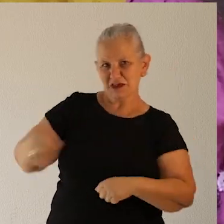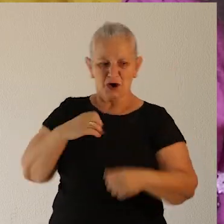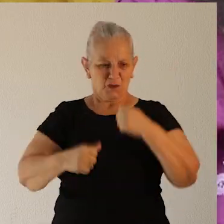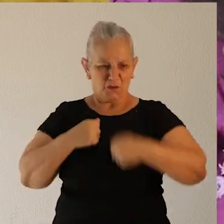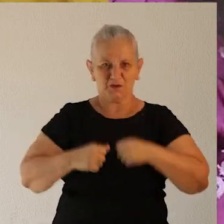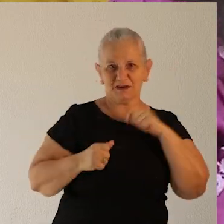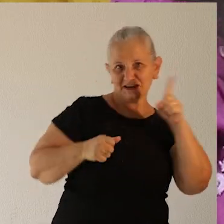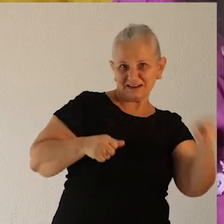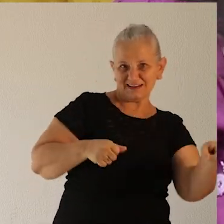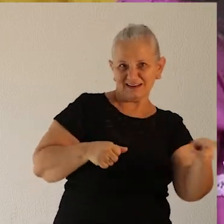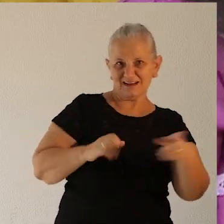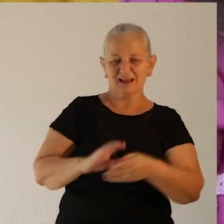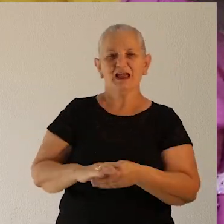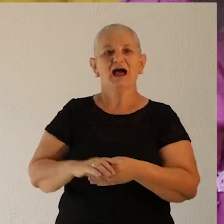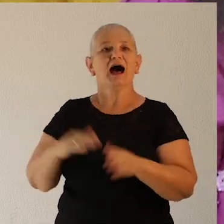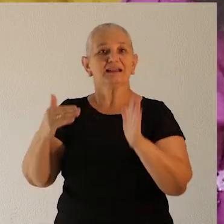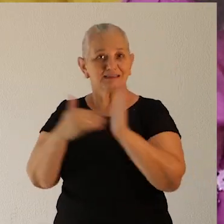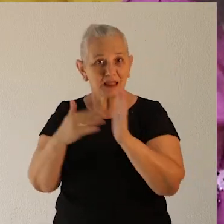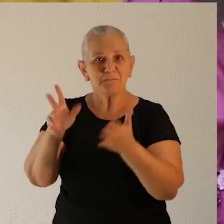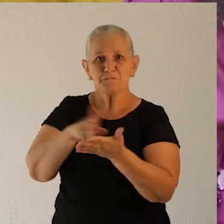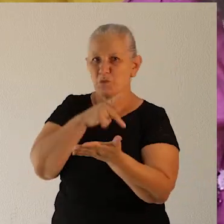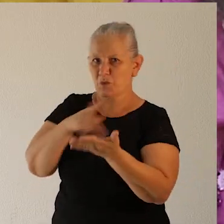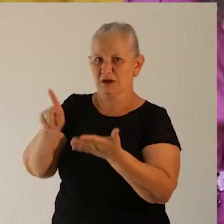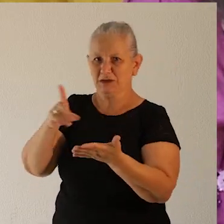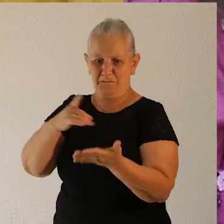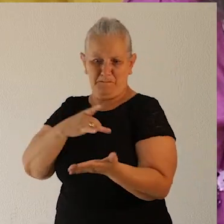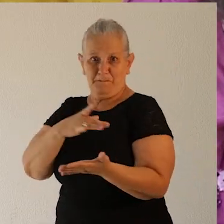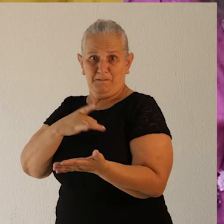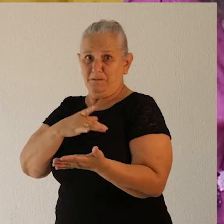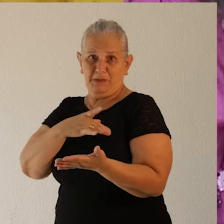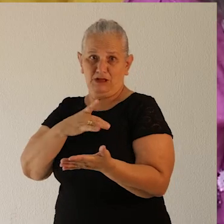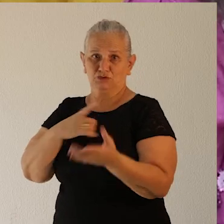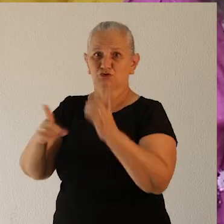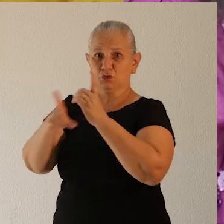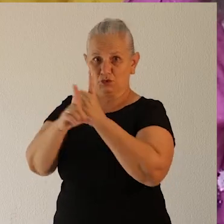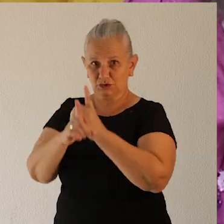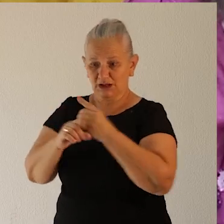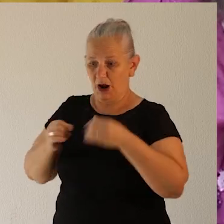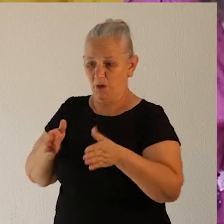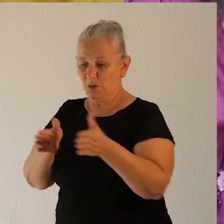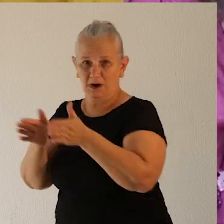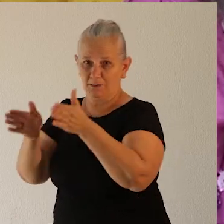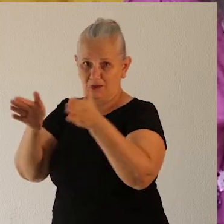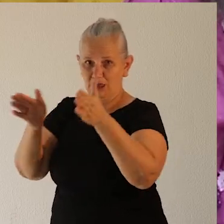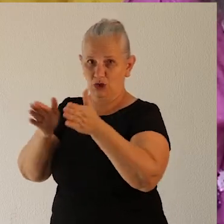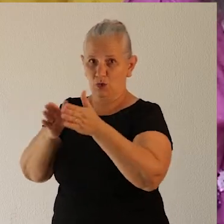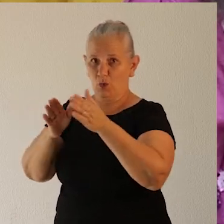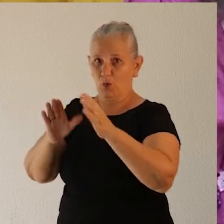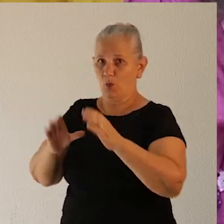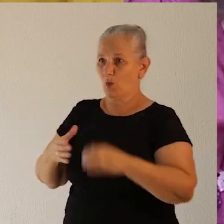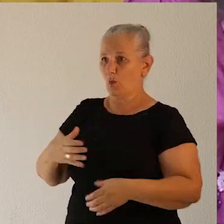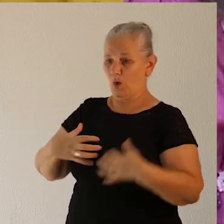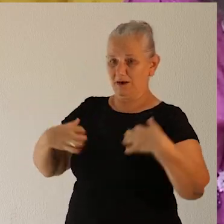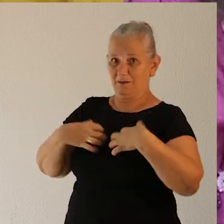o mestre da arte rupestre tinha medo de cruzar pelo caminho um mamute